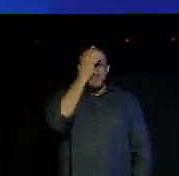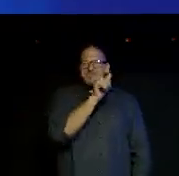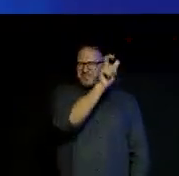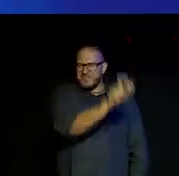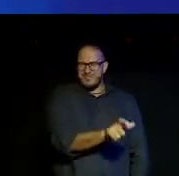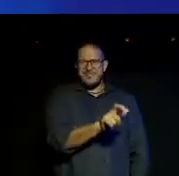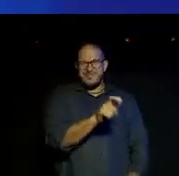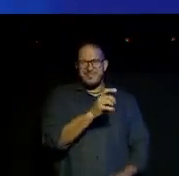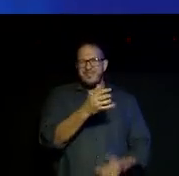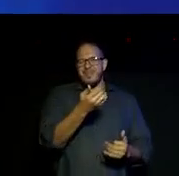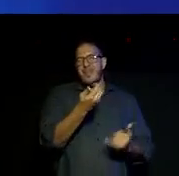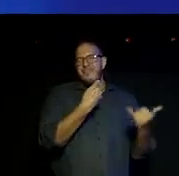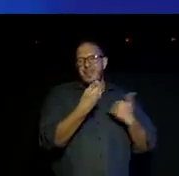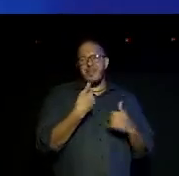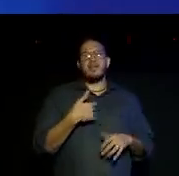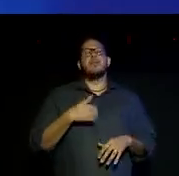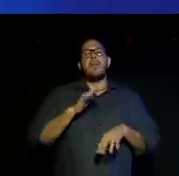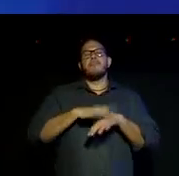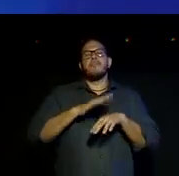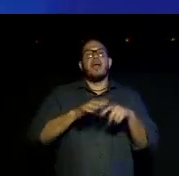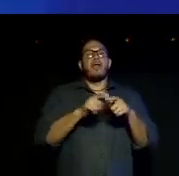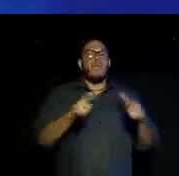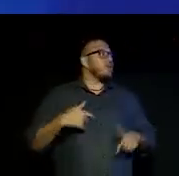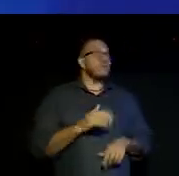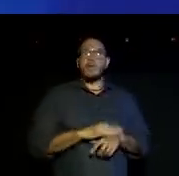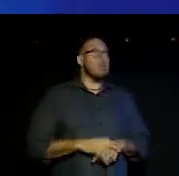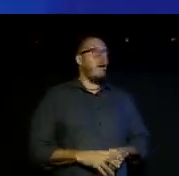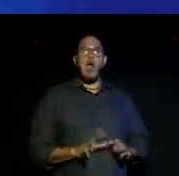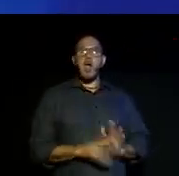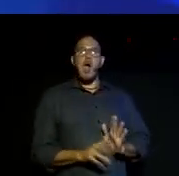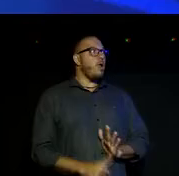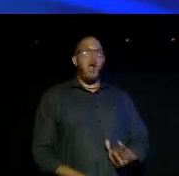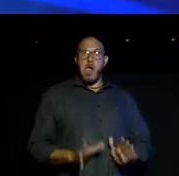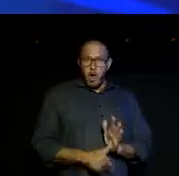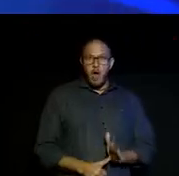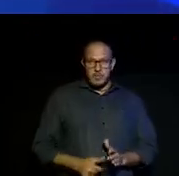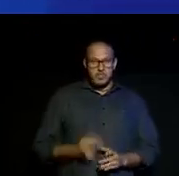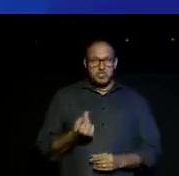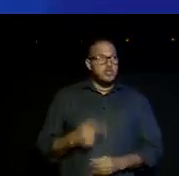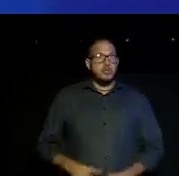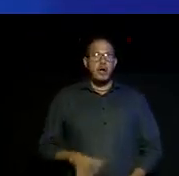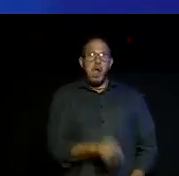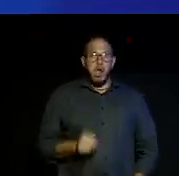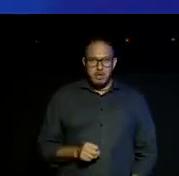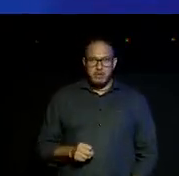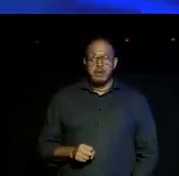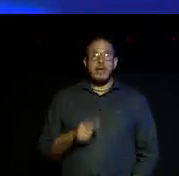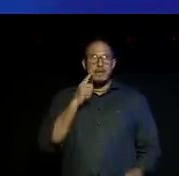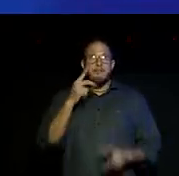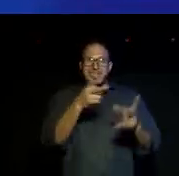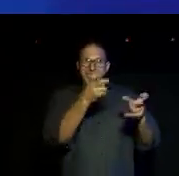pessoa falando que a maior parte dos batedores de carteira contam com esse tipo de